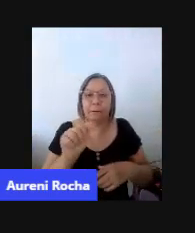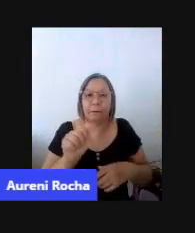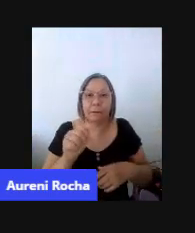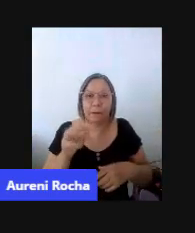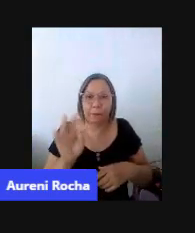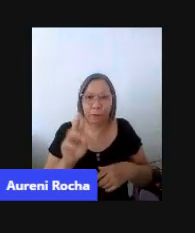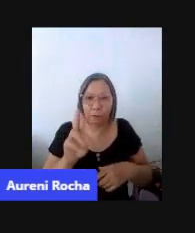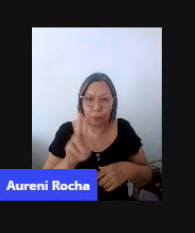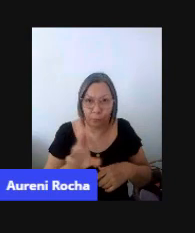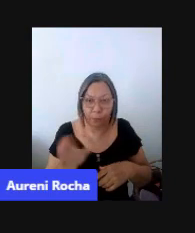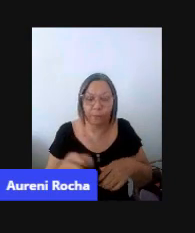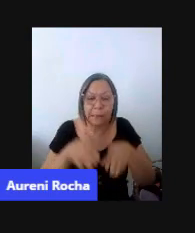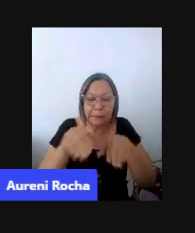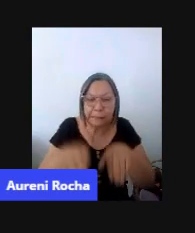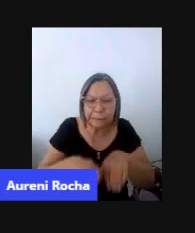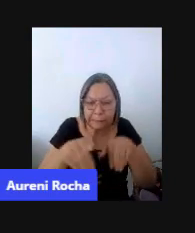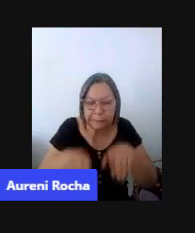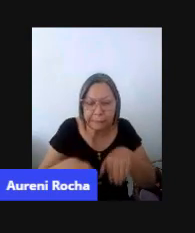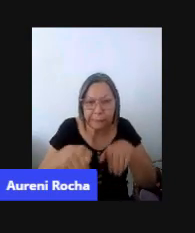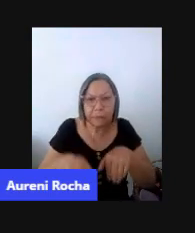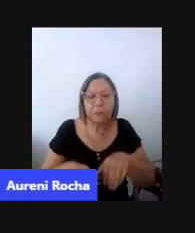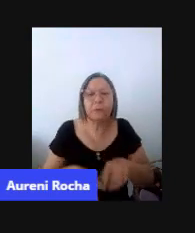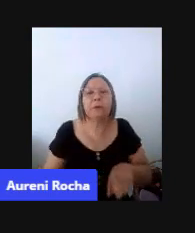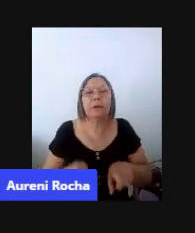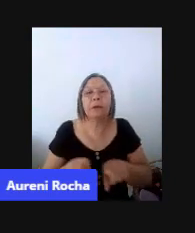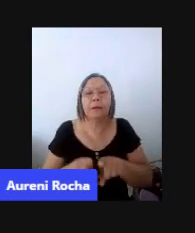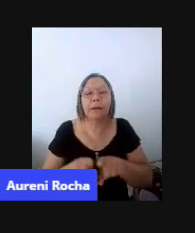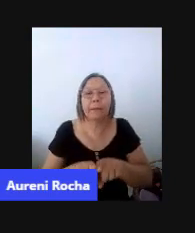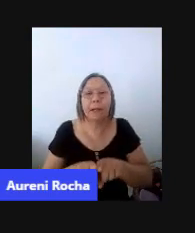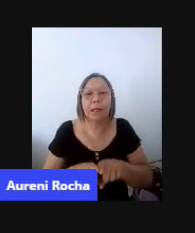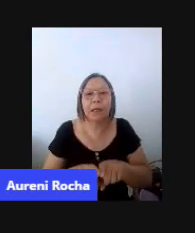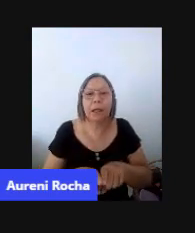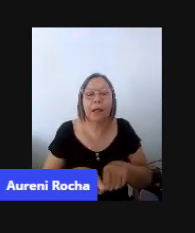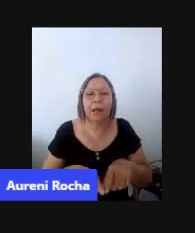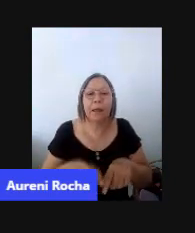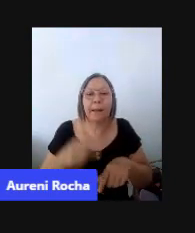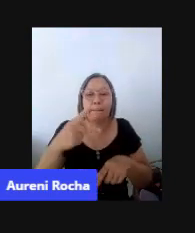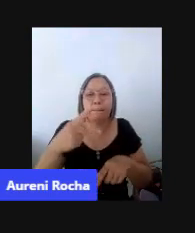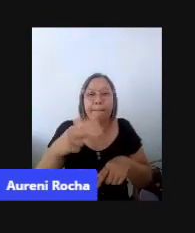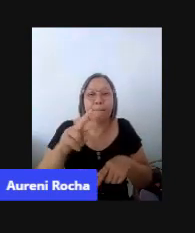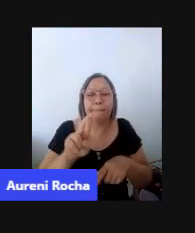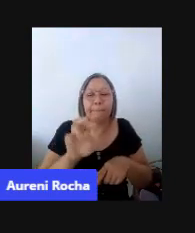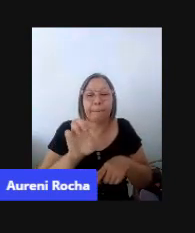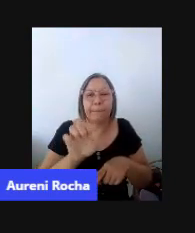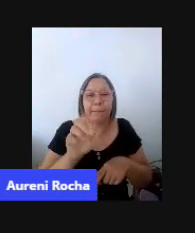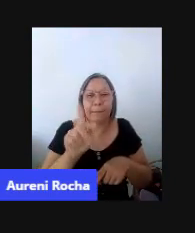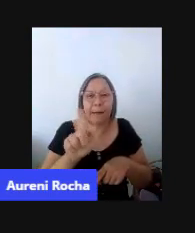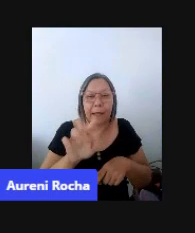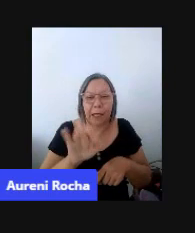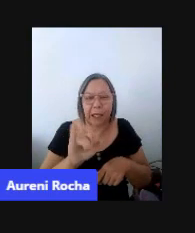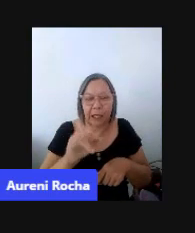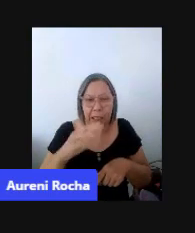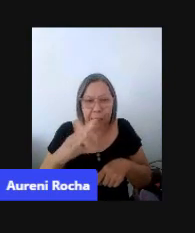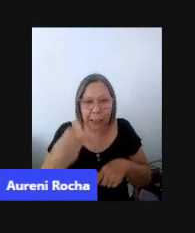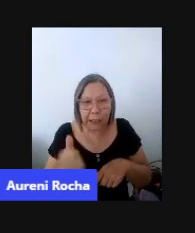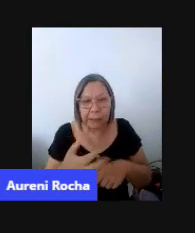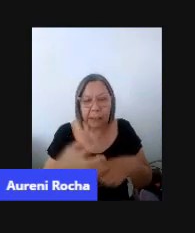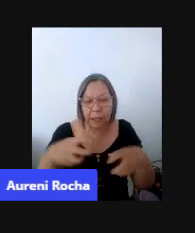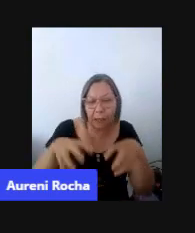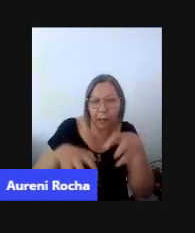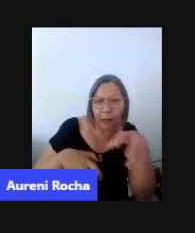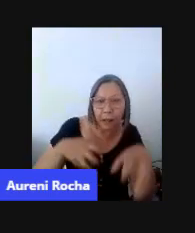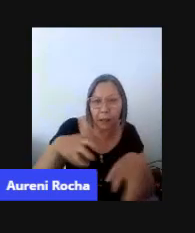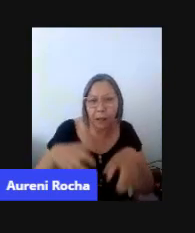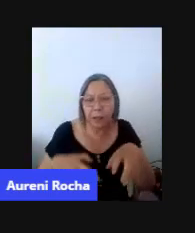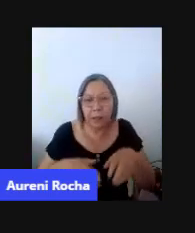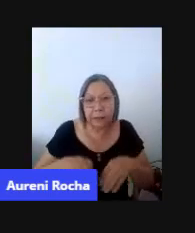Tinha preguiças gigantes que mediam até 7 metros de altura. Tinha gliptodons, que era um